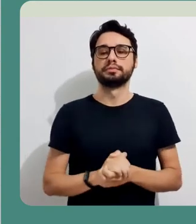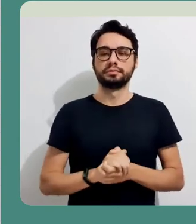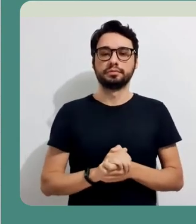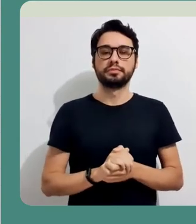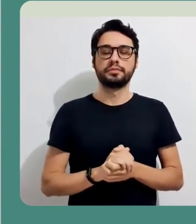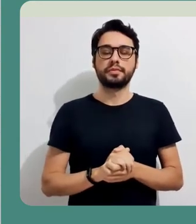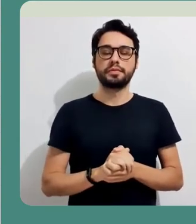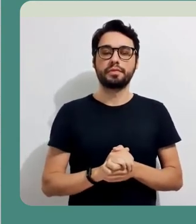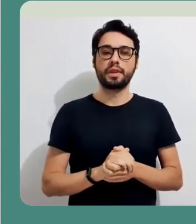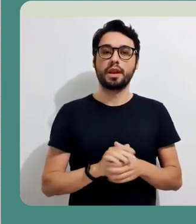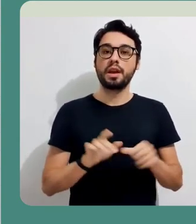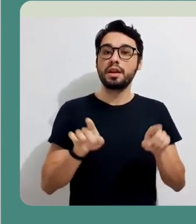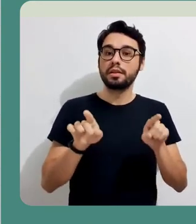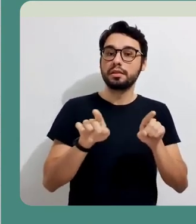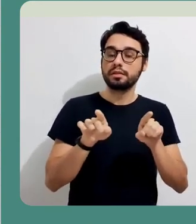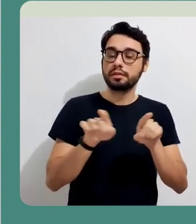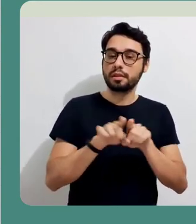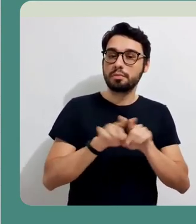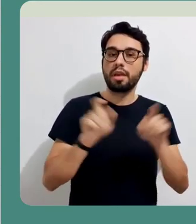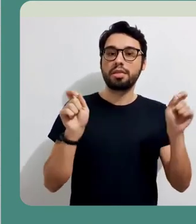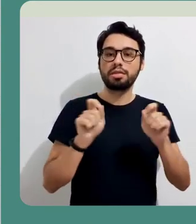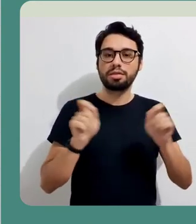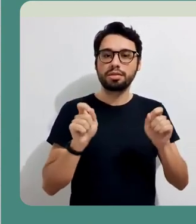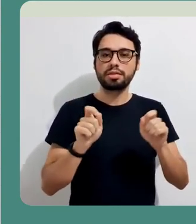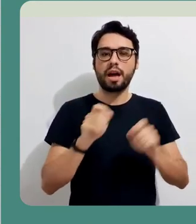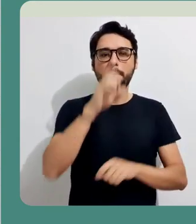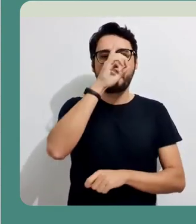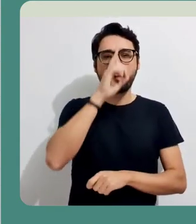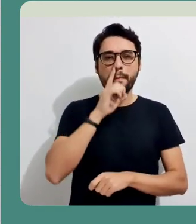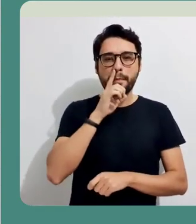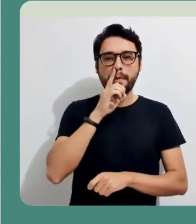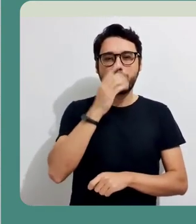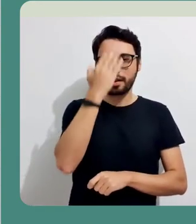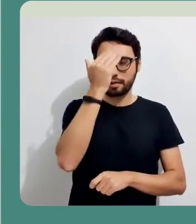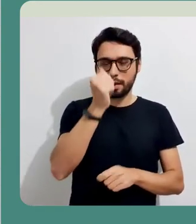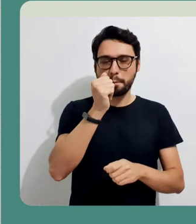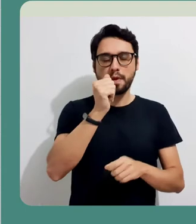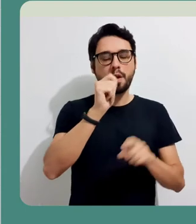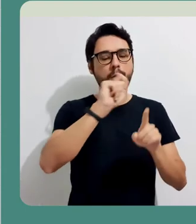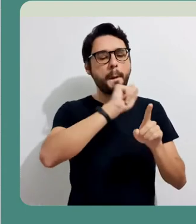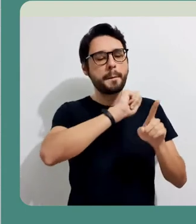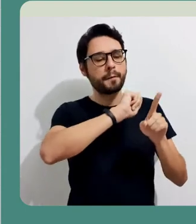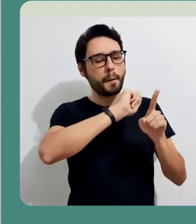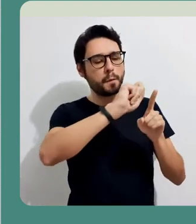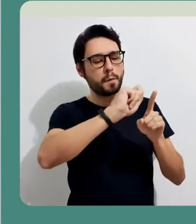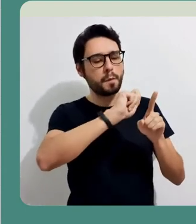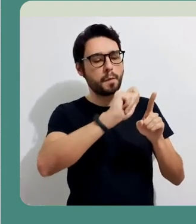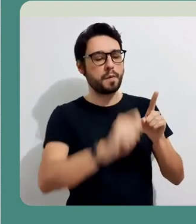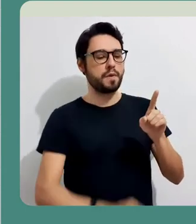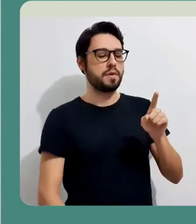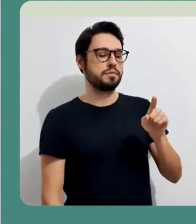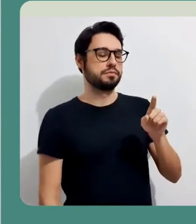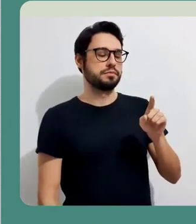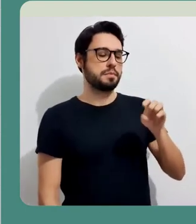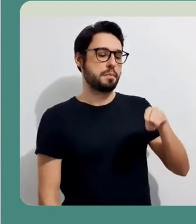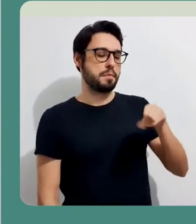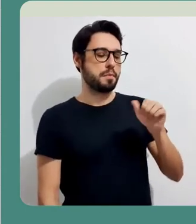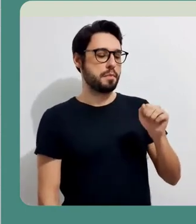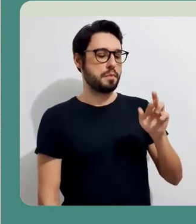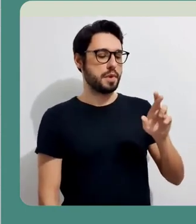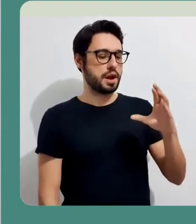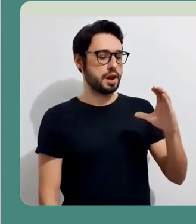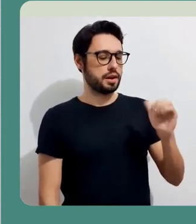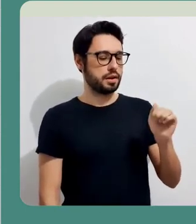borracha eu tenho uma ferramenta aqui the Highlight né o marcador de texto